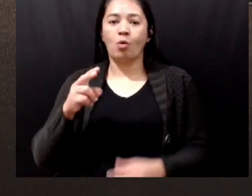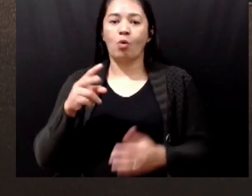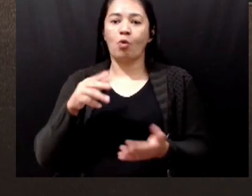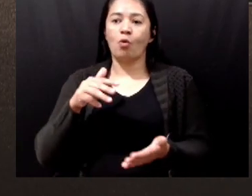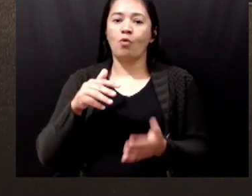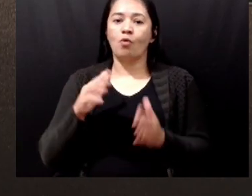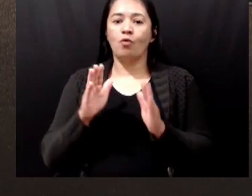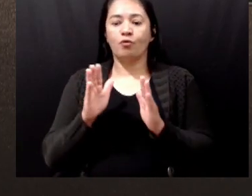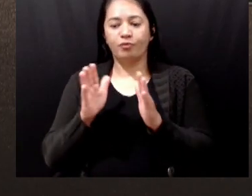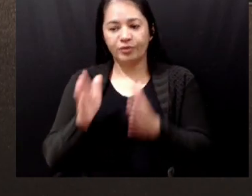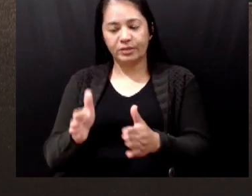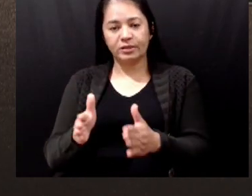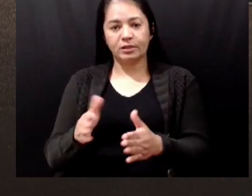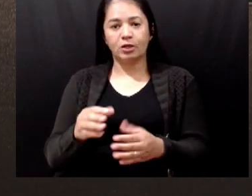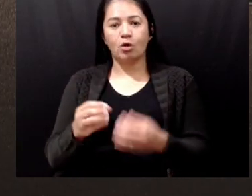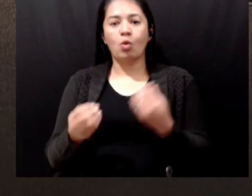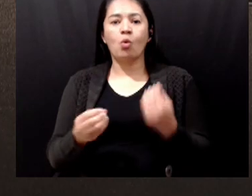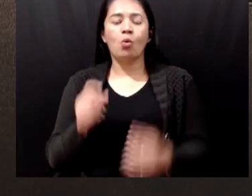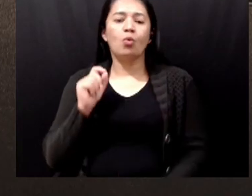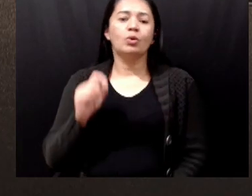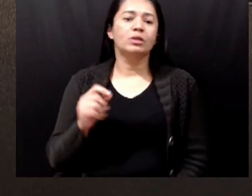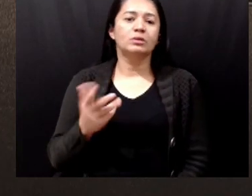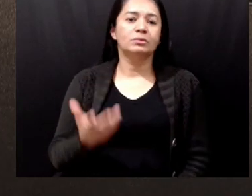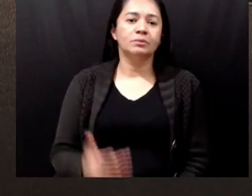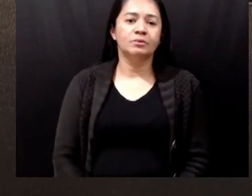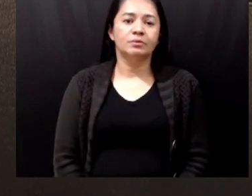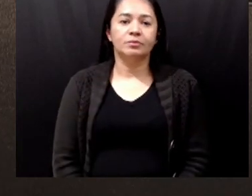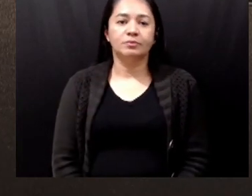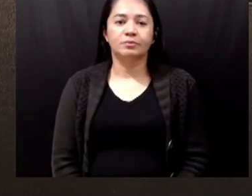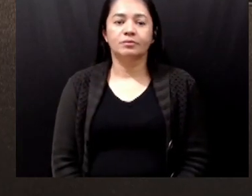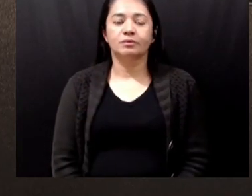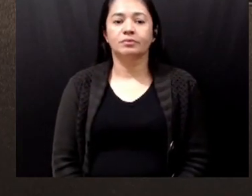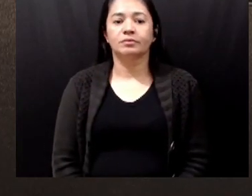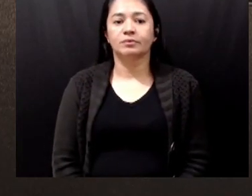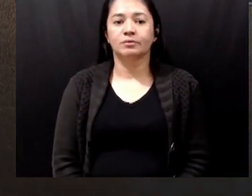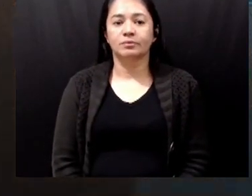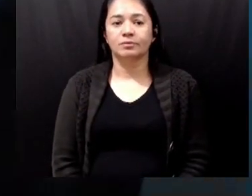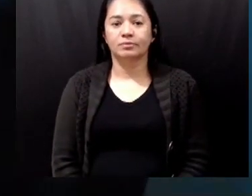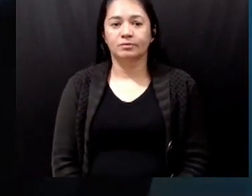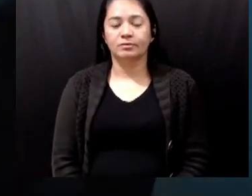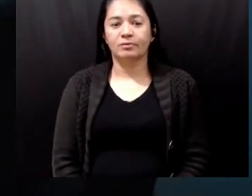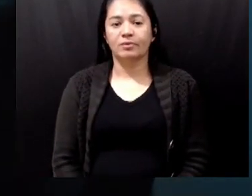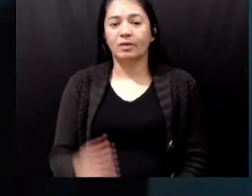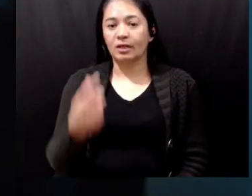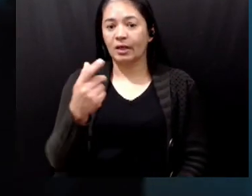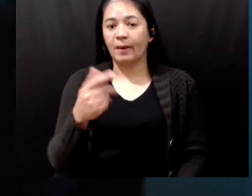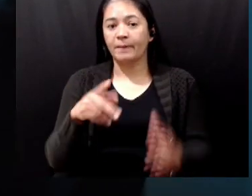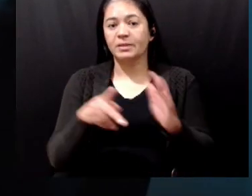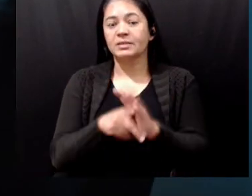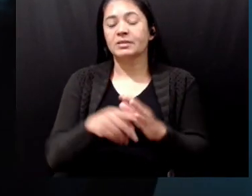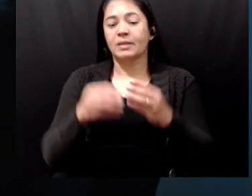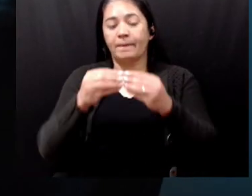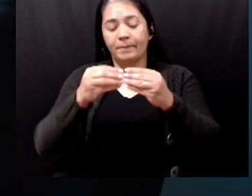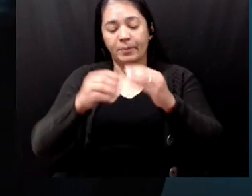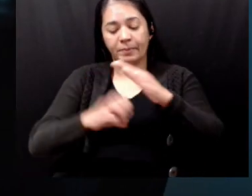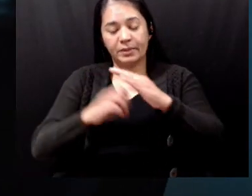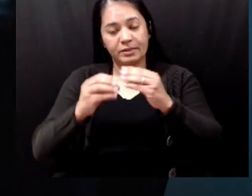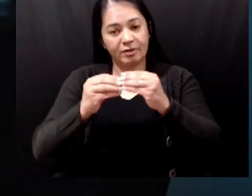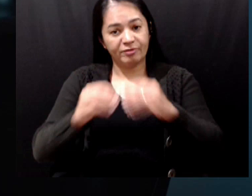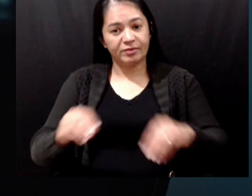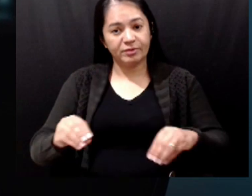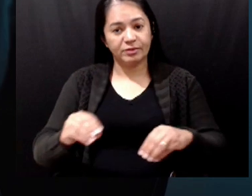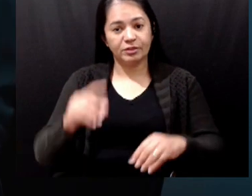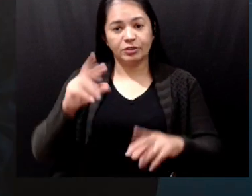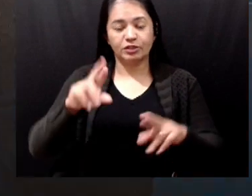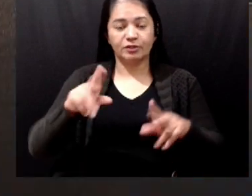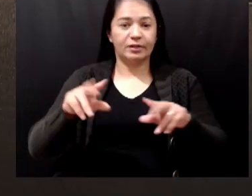falha ou não tem nada a ver? Sim. Pela corretora falir, não vai ter diferença, né? O ativo ele